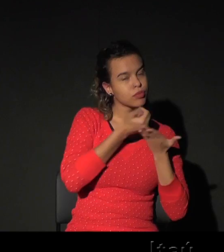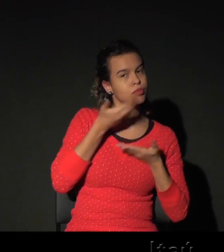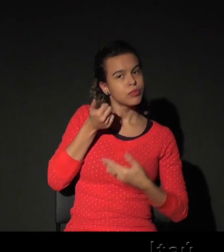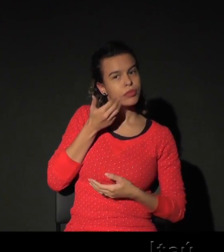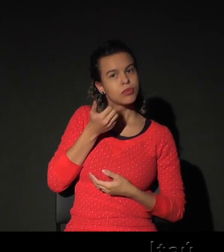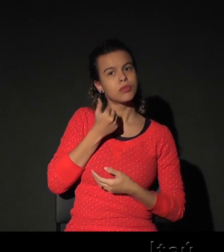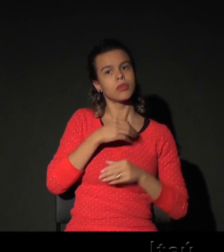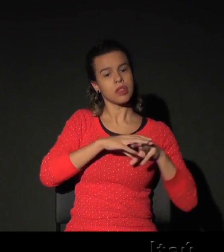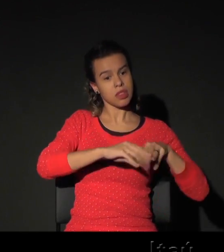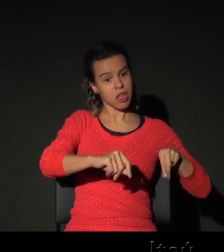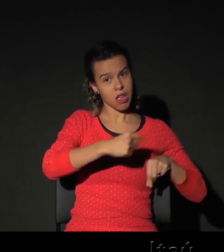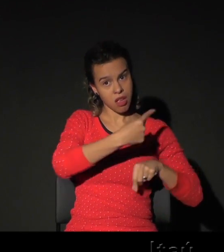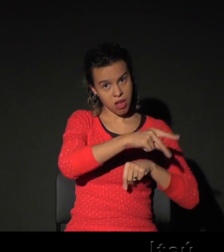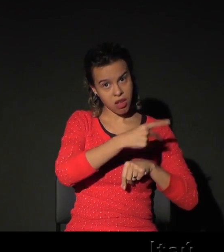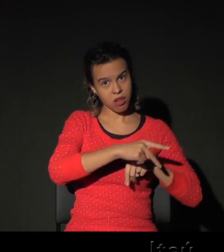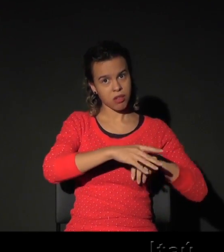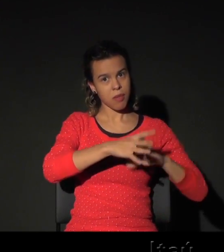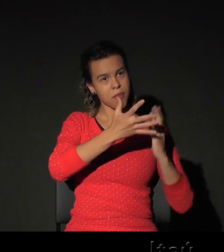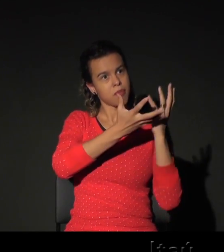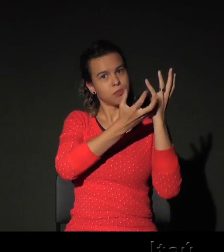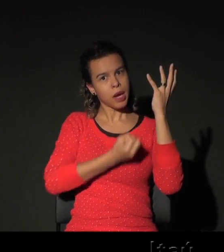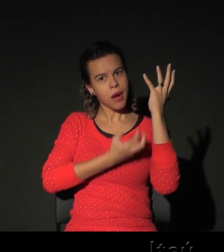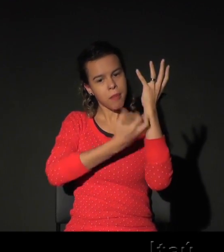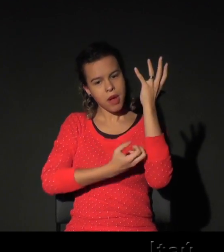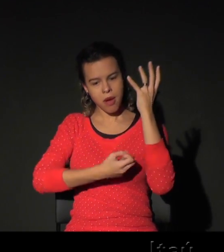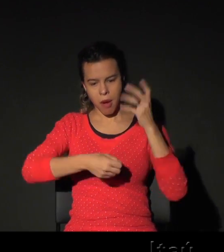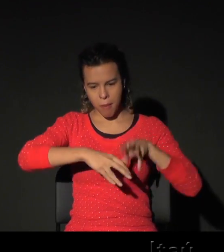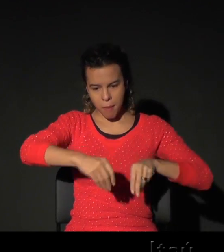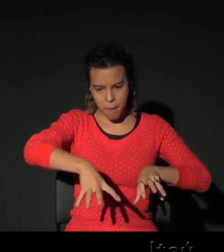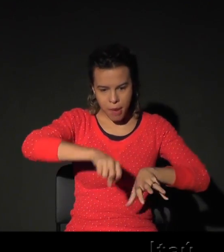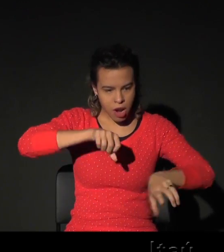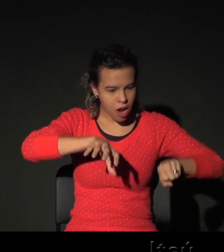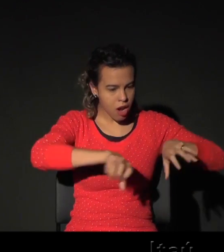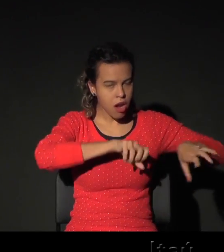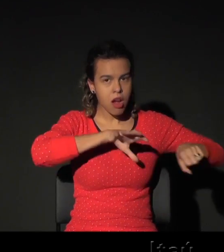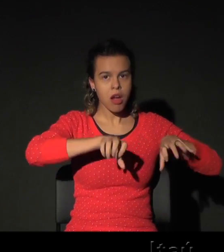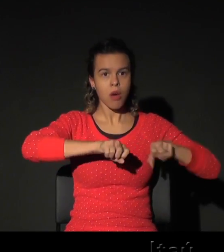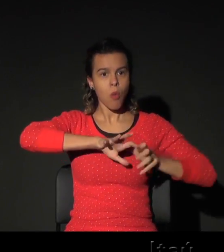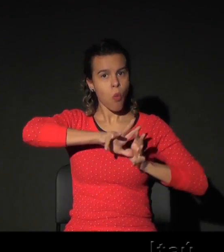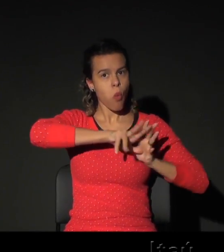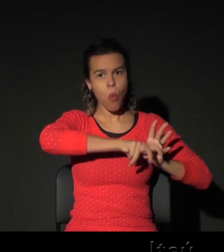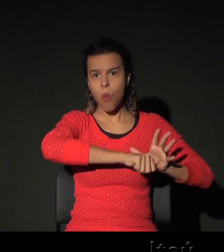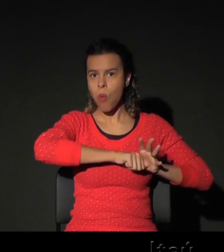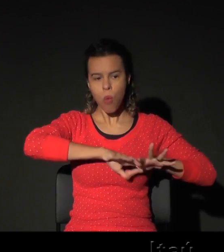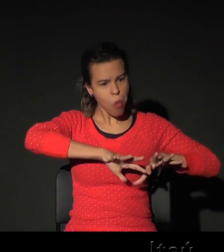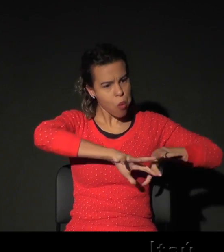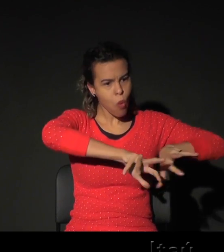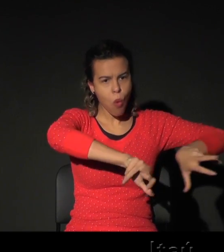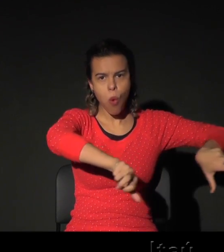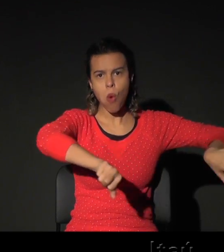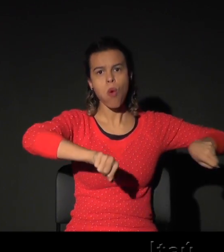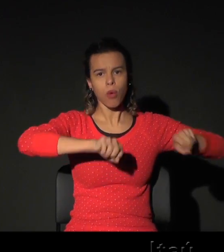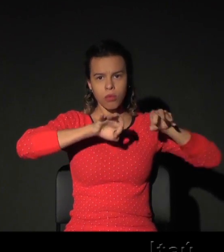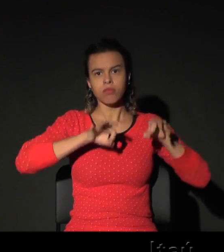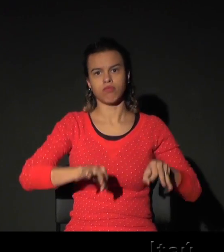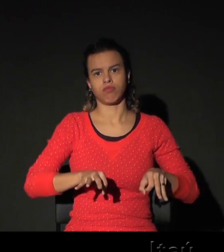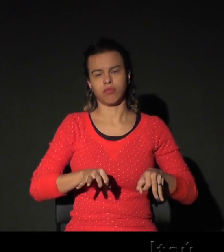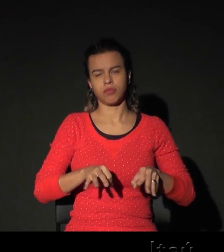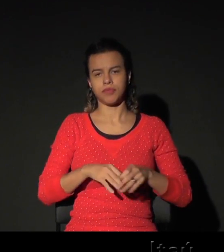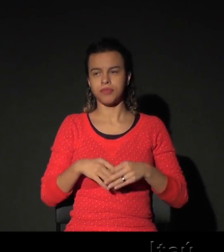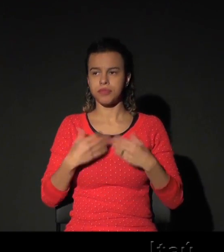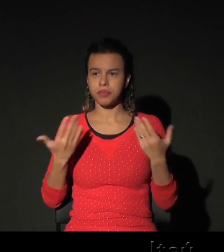de das terras indígenas e que estão sendo eh Roubados Roubados literalmente